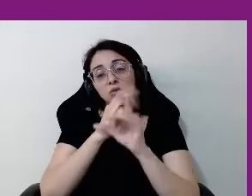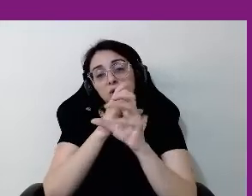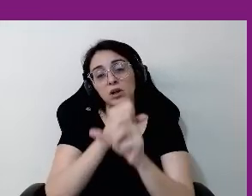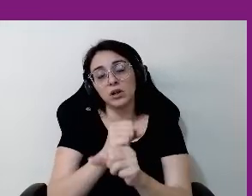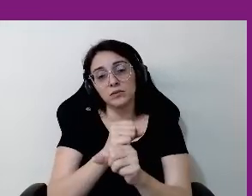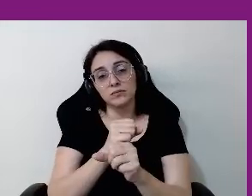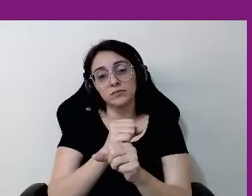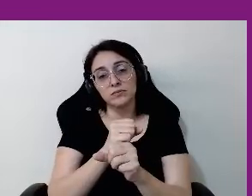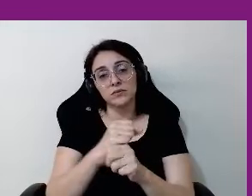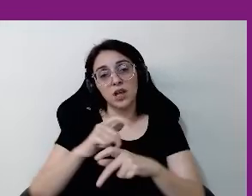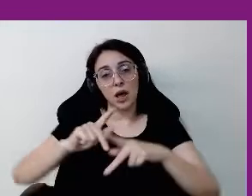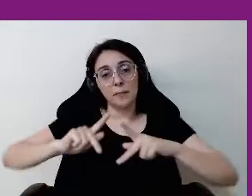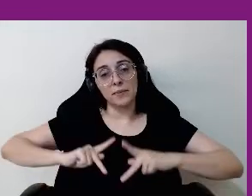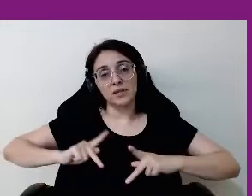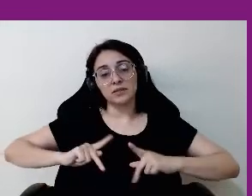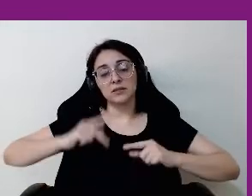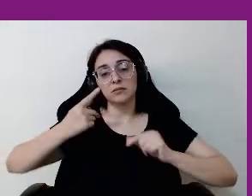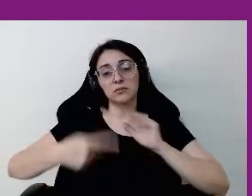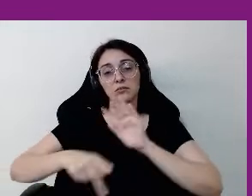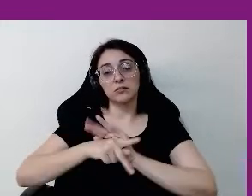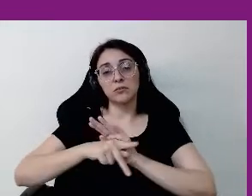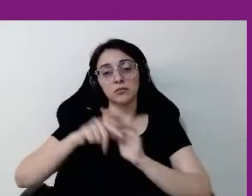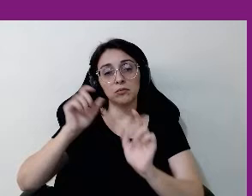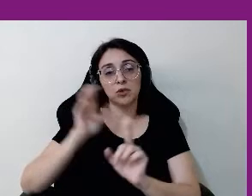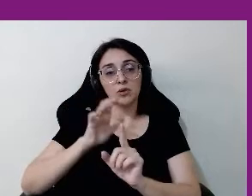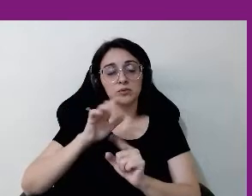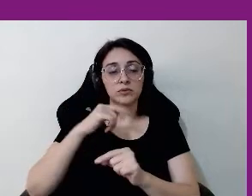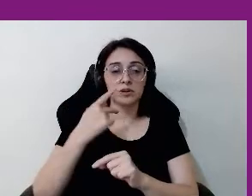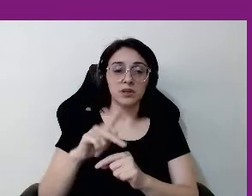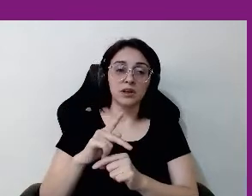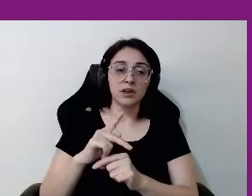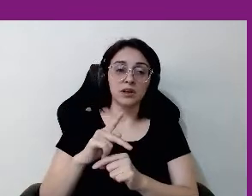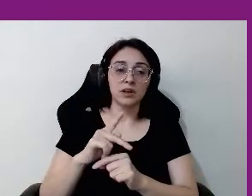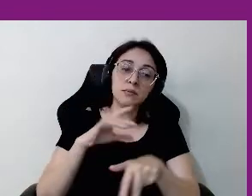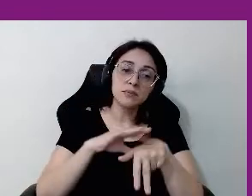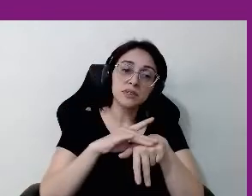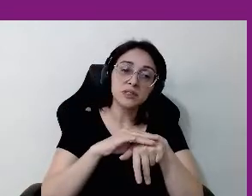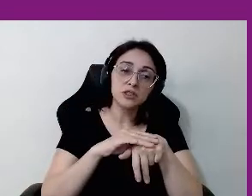do pulmão. Aqui nós vemos o que acontece quando o paciente